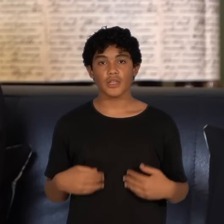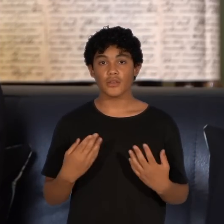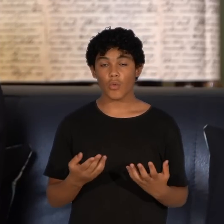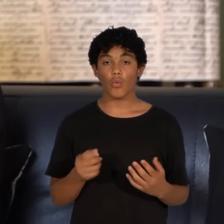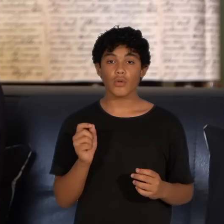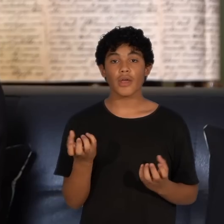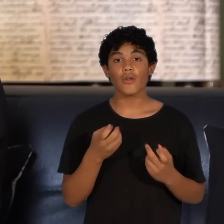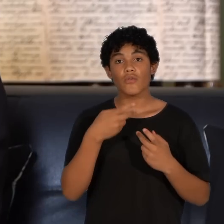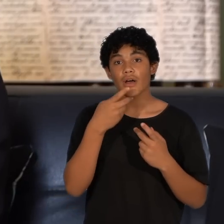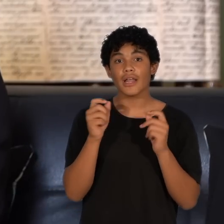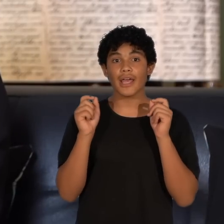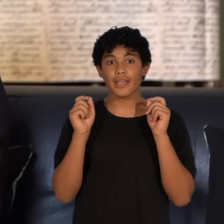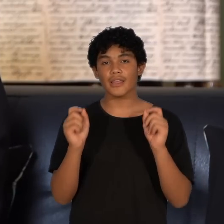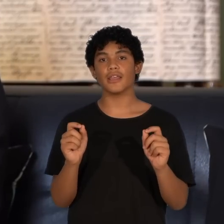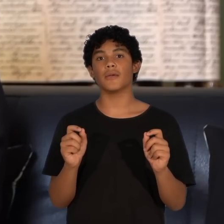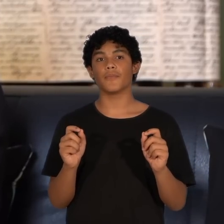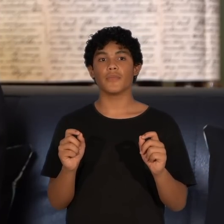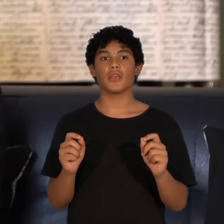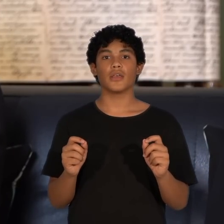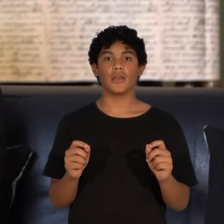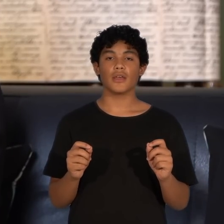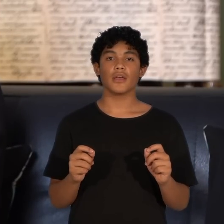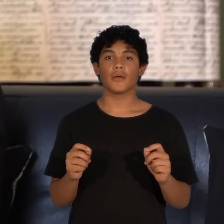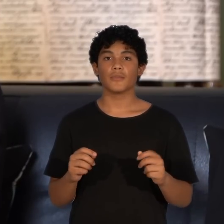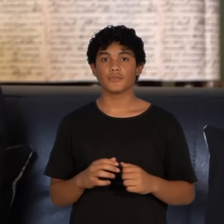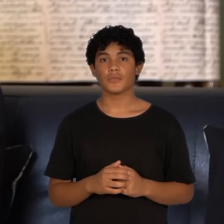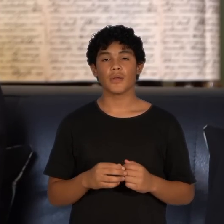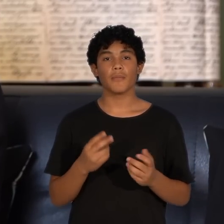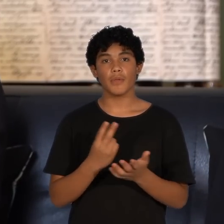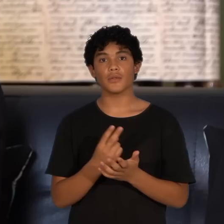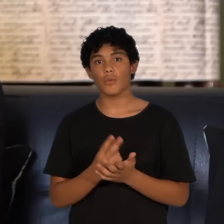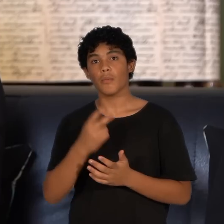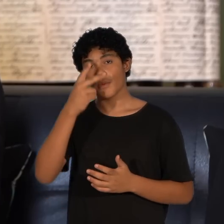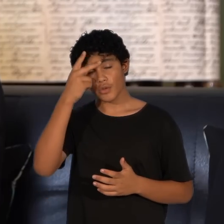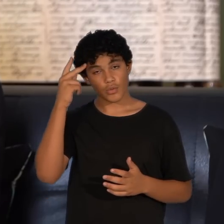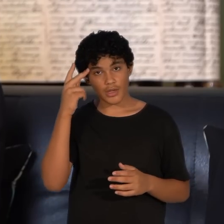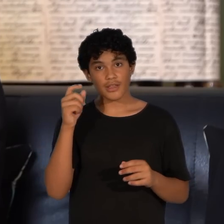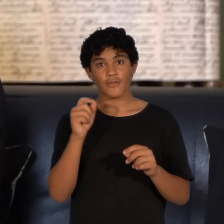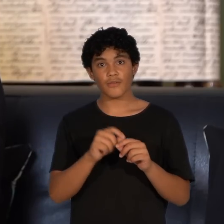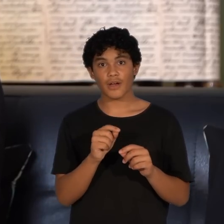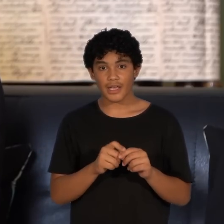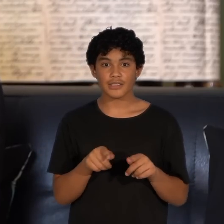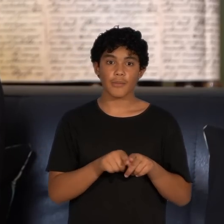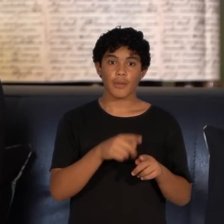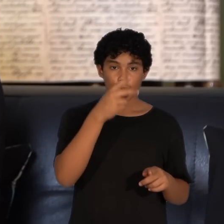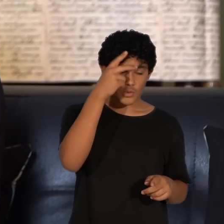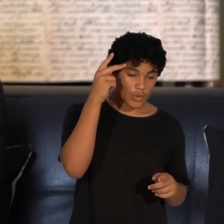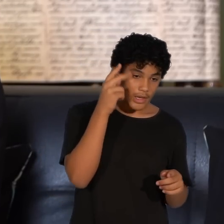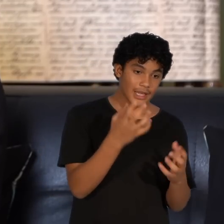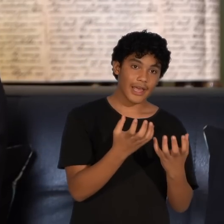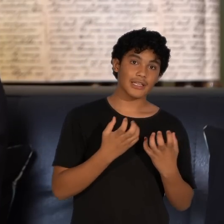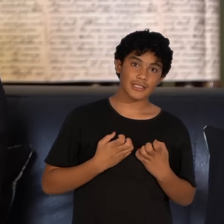em plenitude. O que eu trago aqui desse testemunho dos samaritanos, da samaritana, é que tanto aquele que faz, tanto aquele